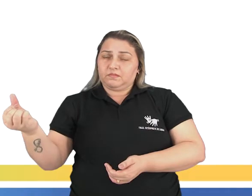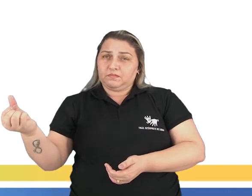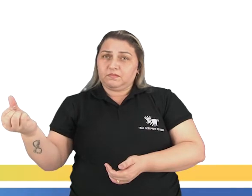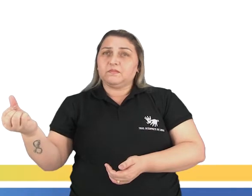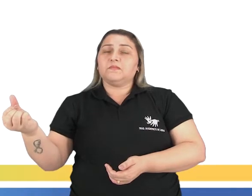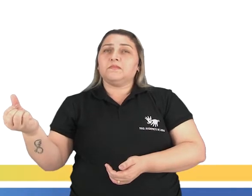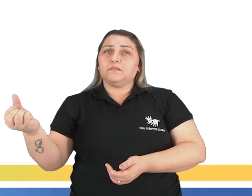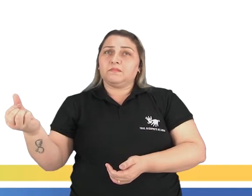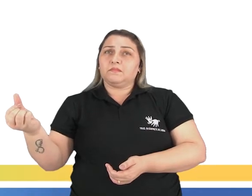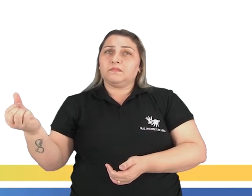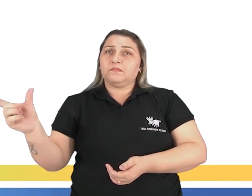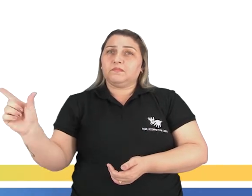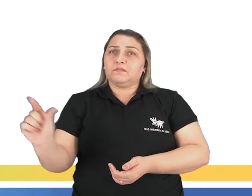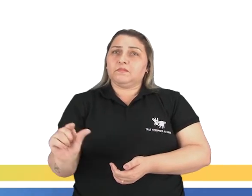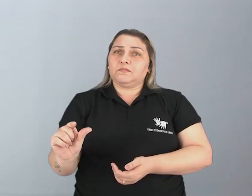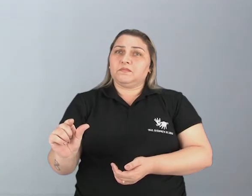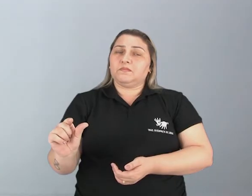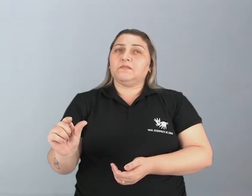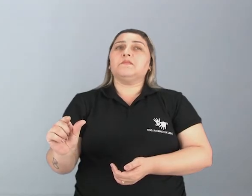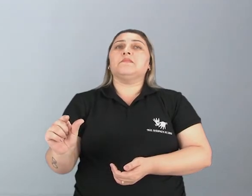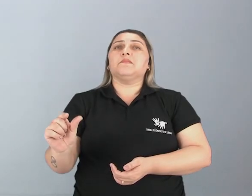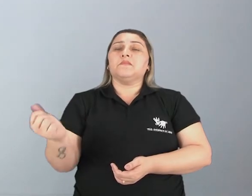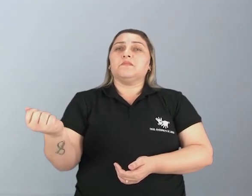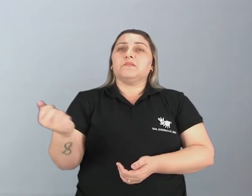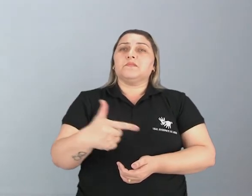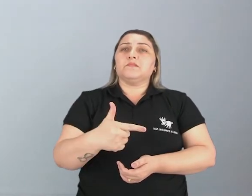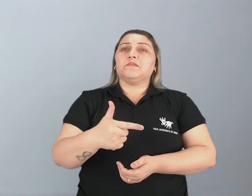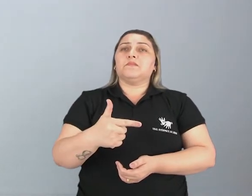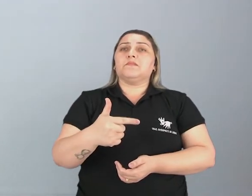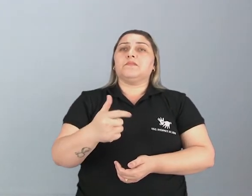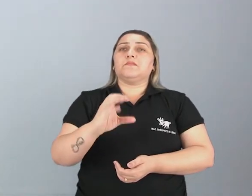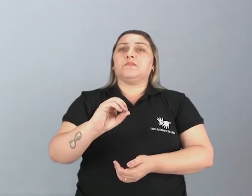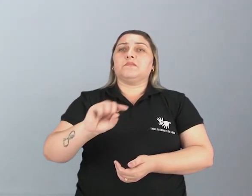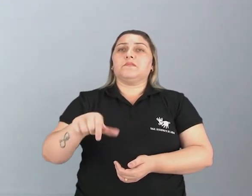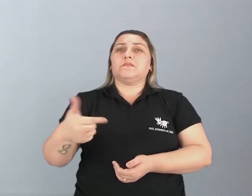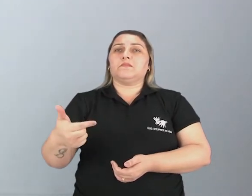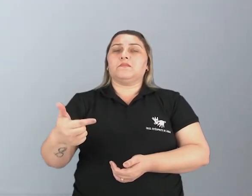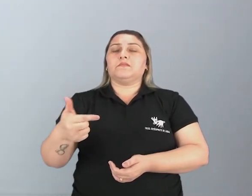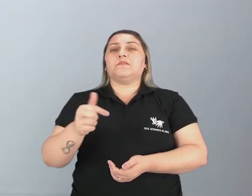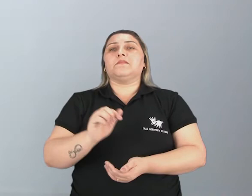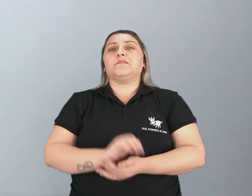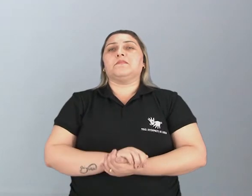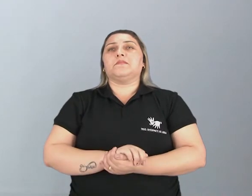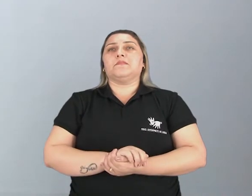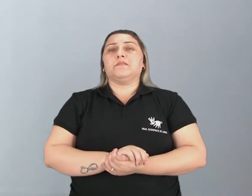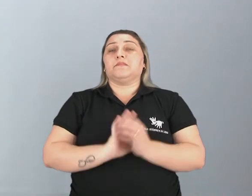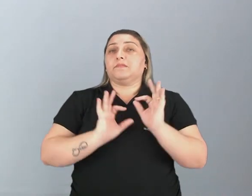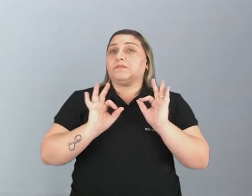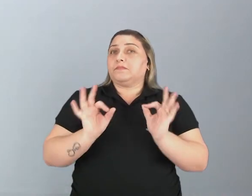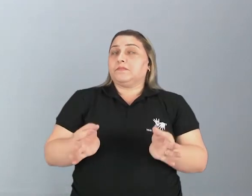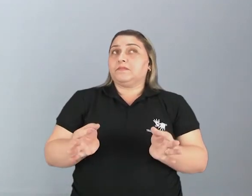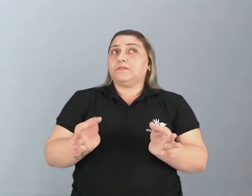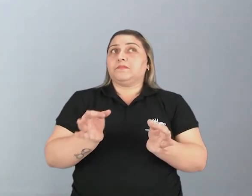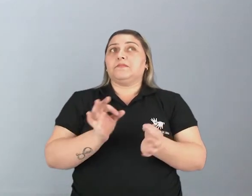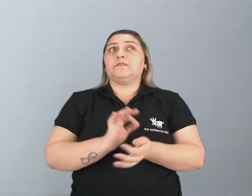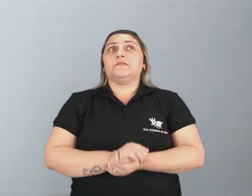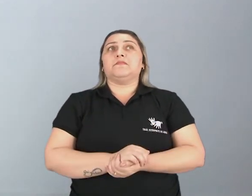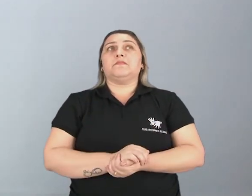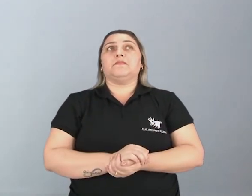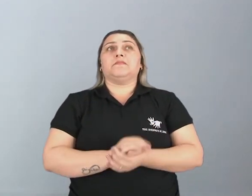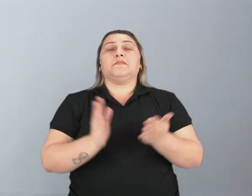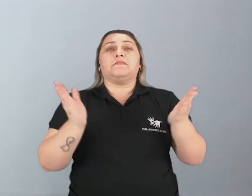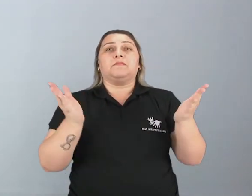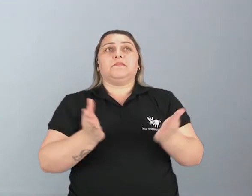0,1666 vai se tornar menor, porque foi mais partes que foram divididas, certinho?